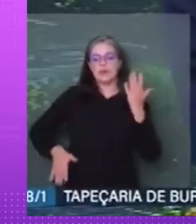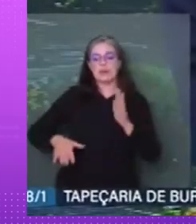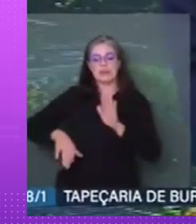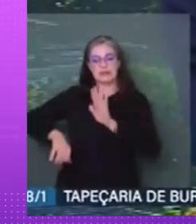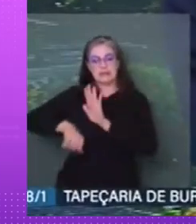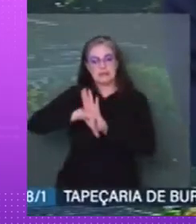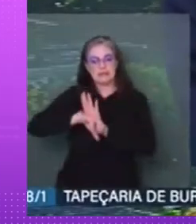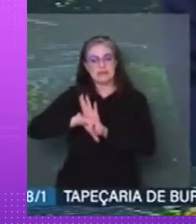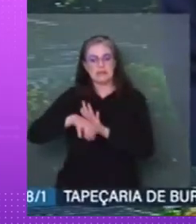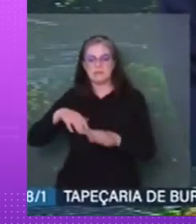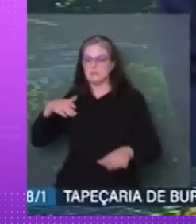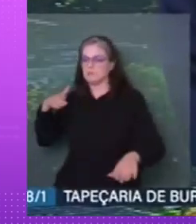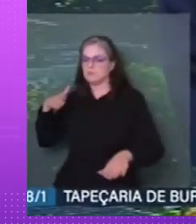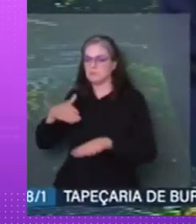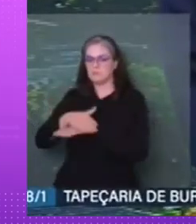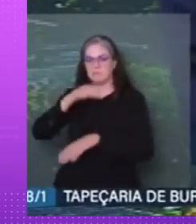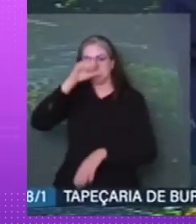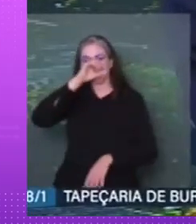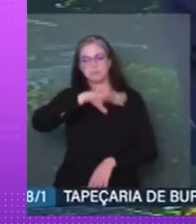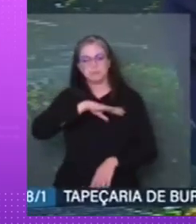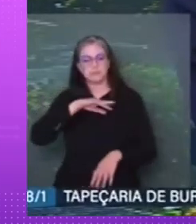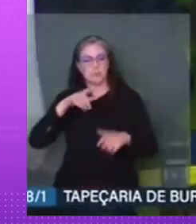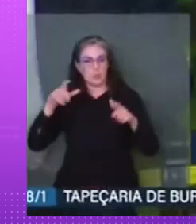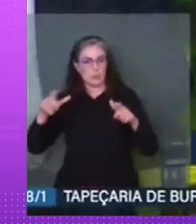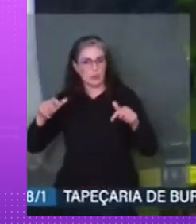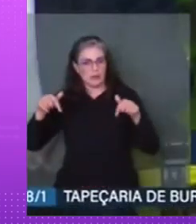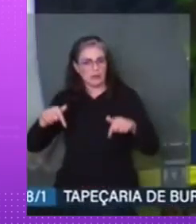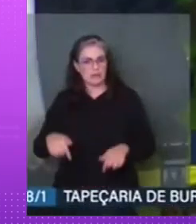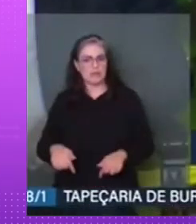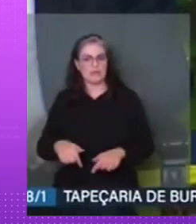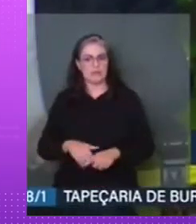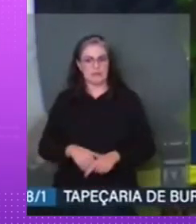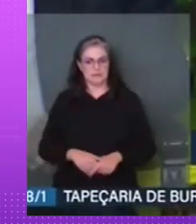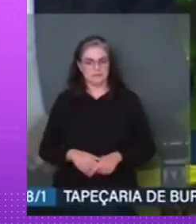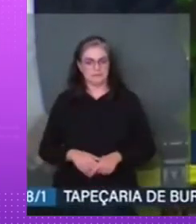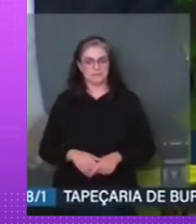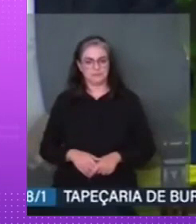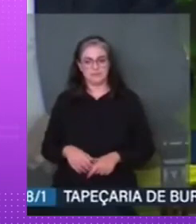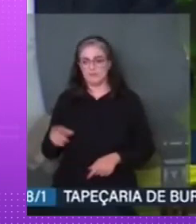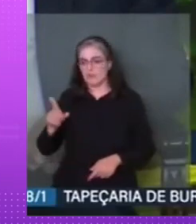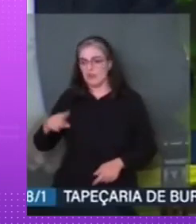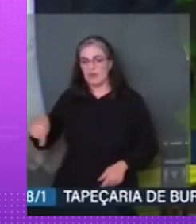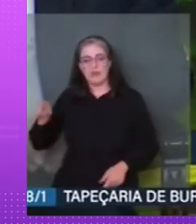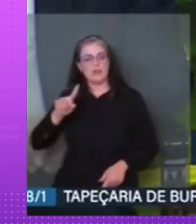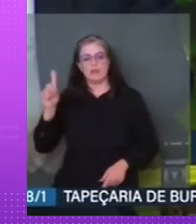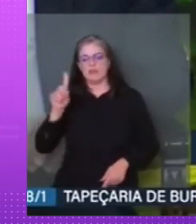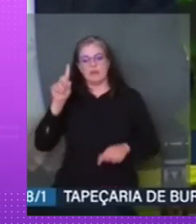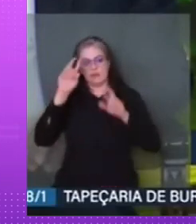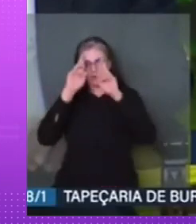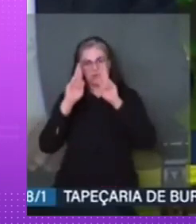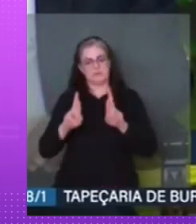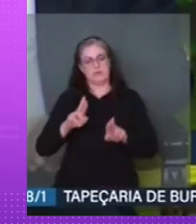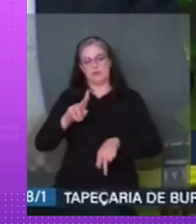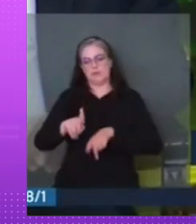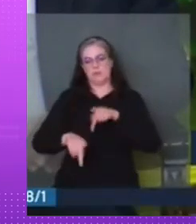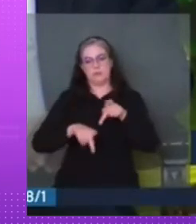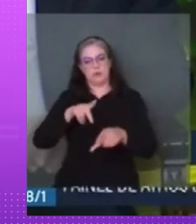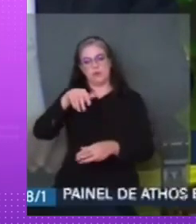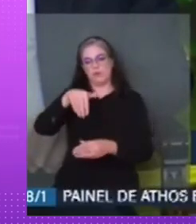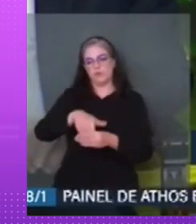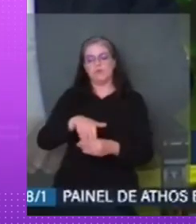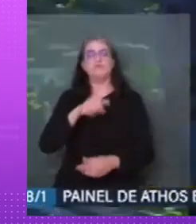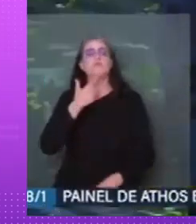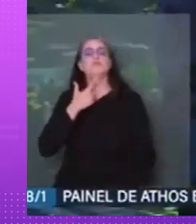normal da discussão, né, a síntese de tudo fica perdida em algum lugar que talvez a gente nunca saiba qual